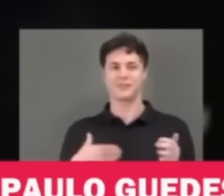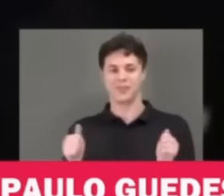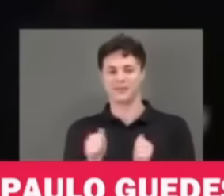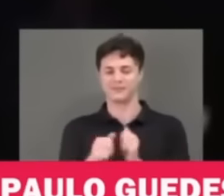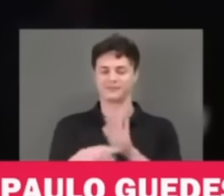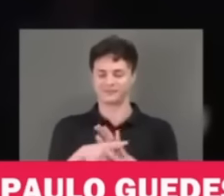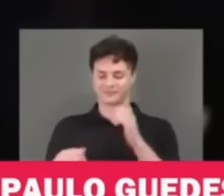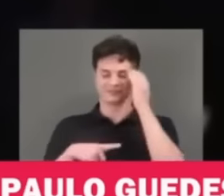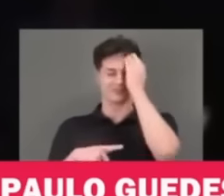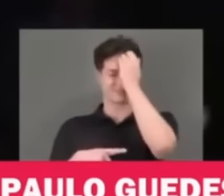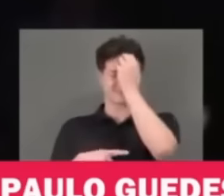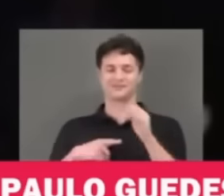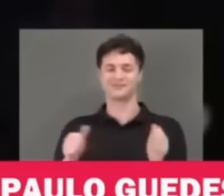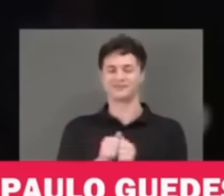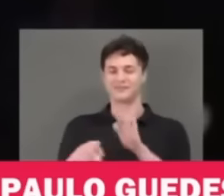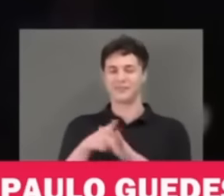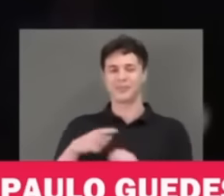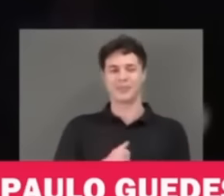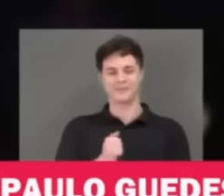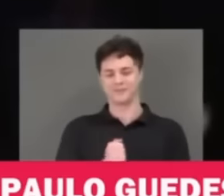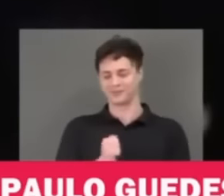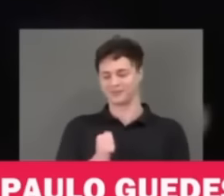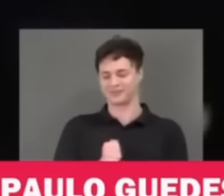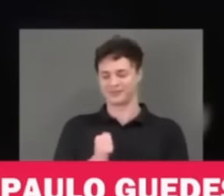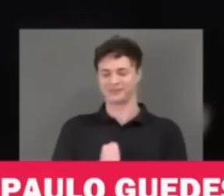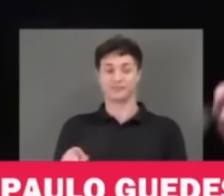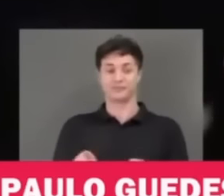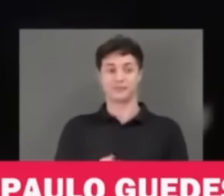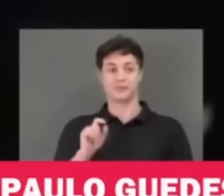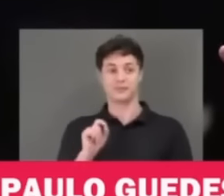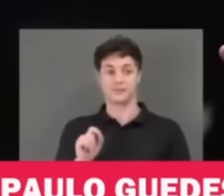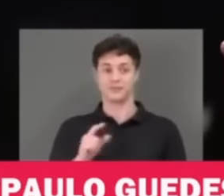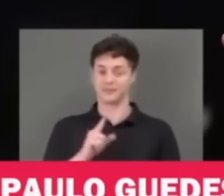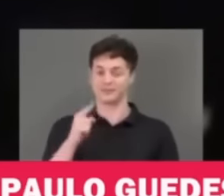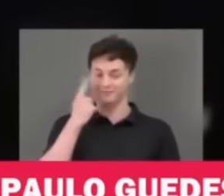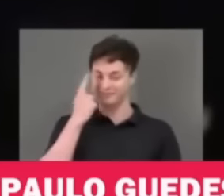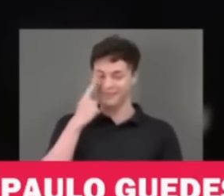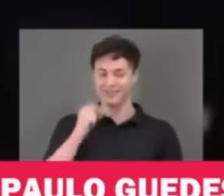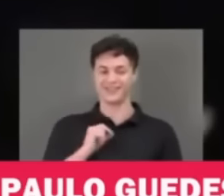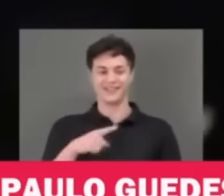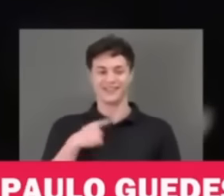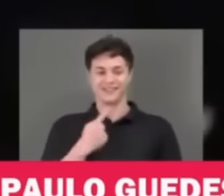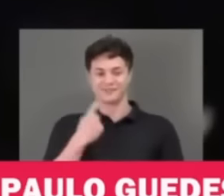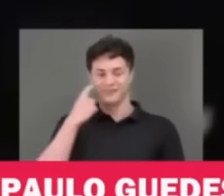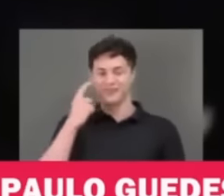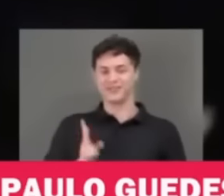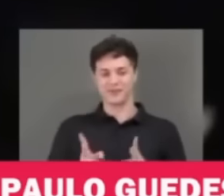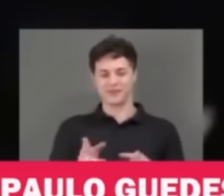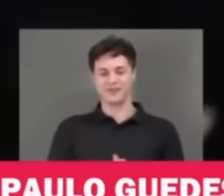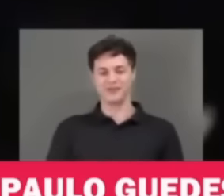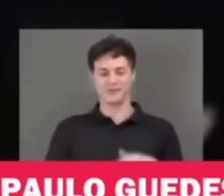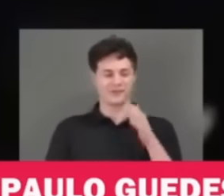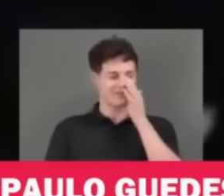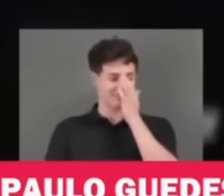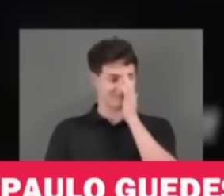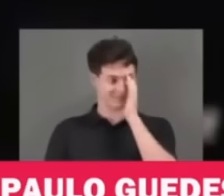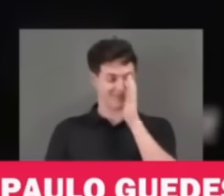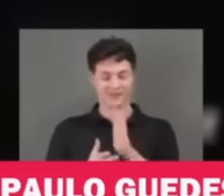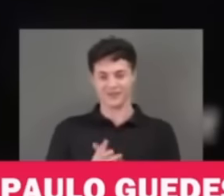previdenciária foi promulgada em 2019 em 2020 Portanto o senador Magno mal eu vou falar o